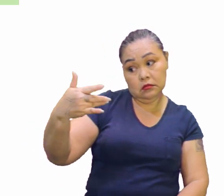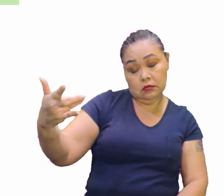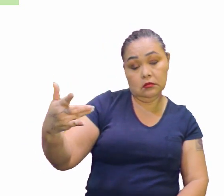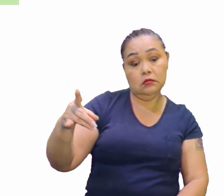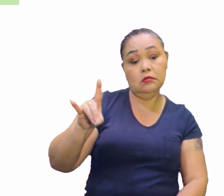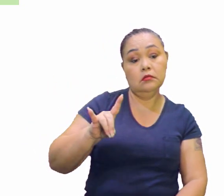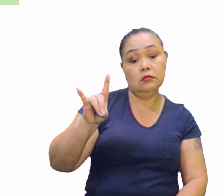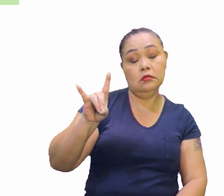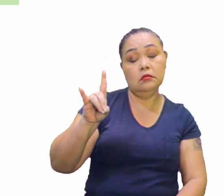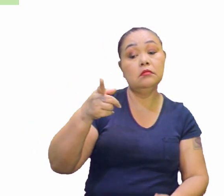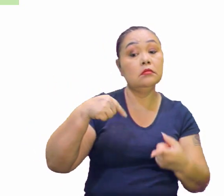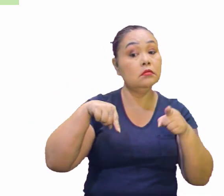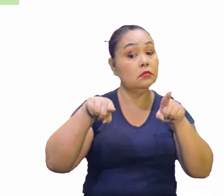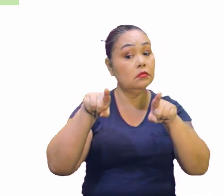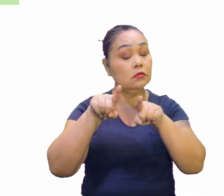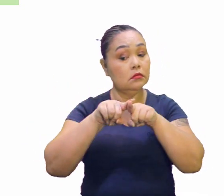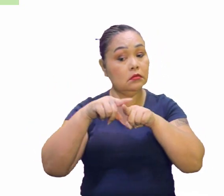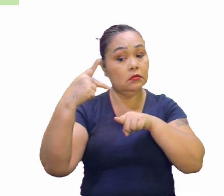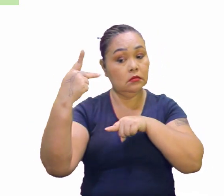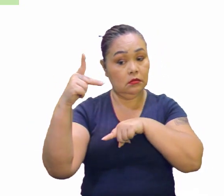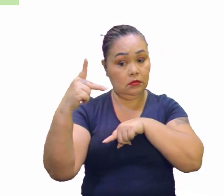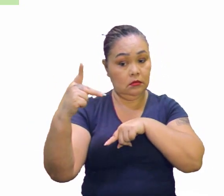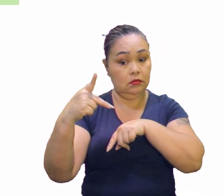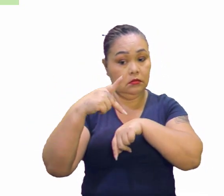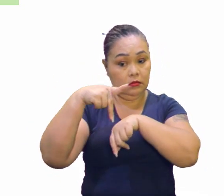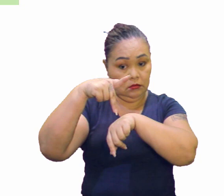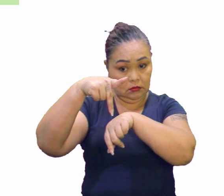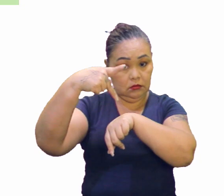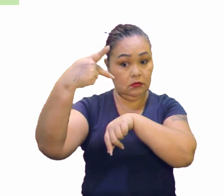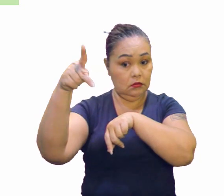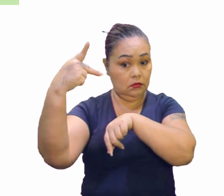vizinha Bolívia e do Paraguai.